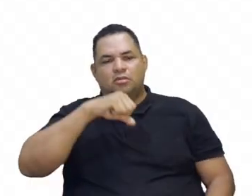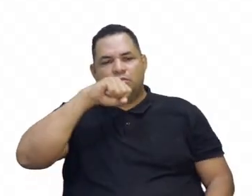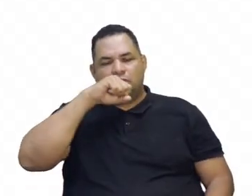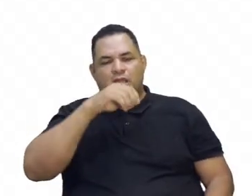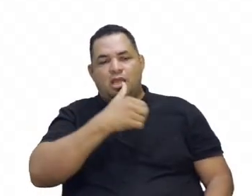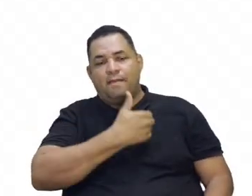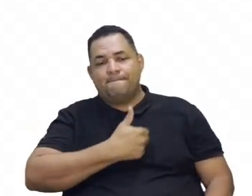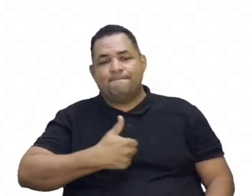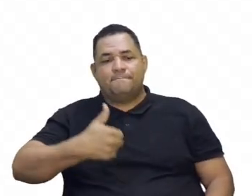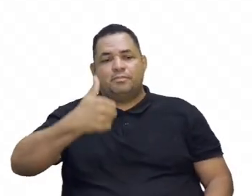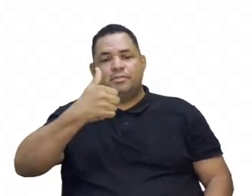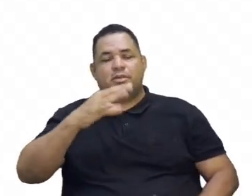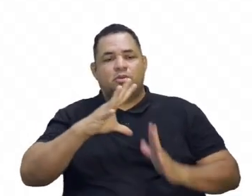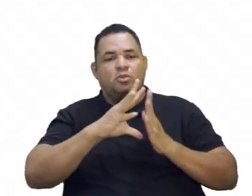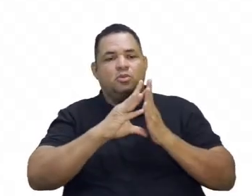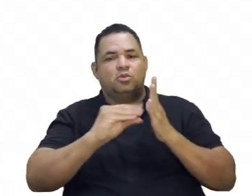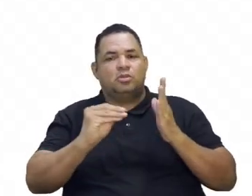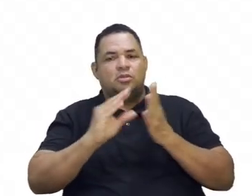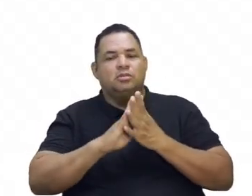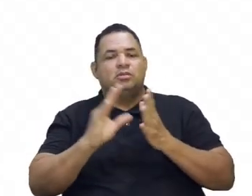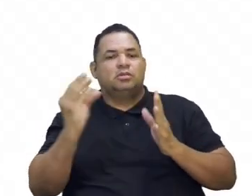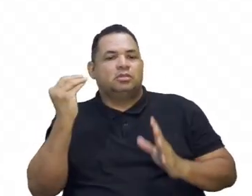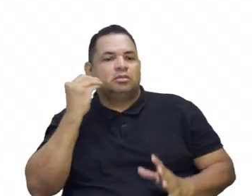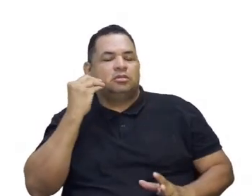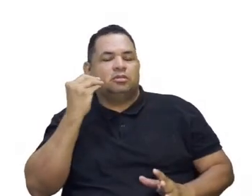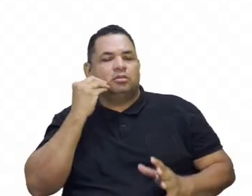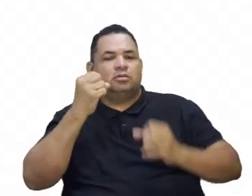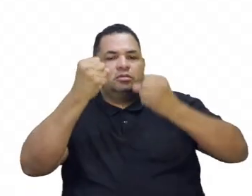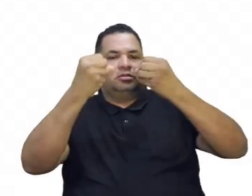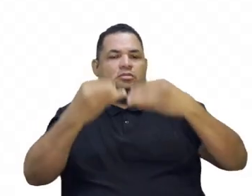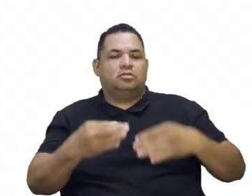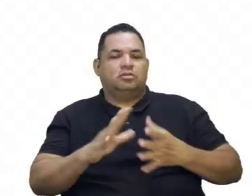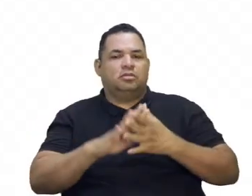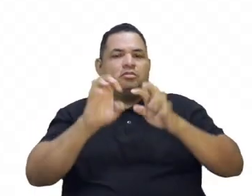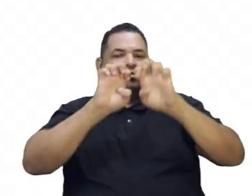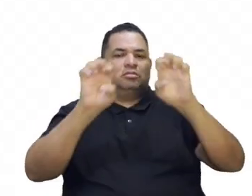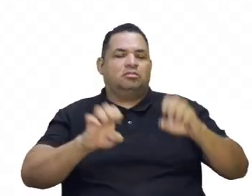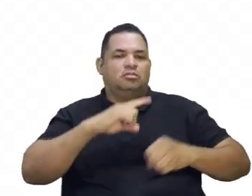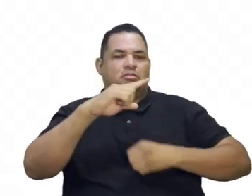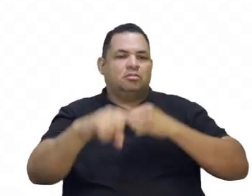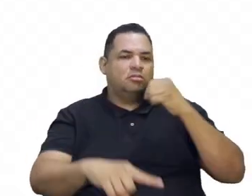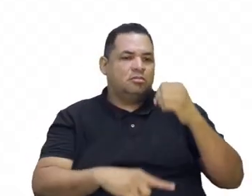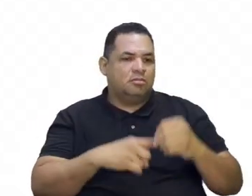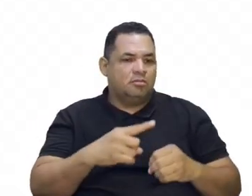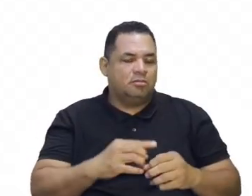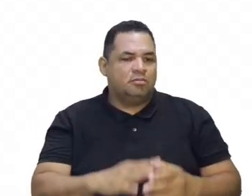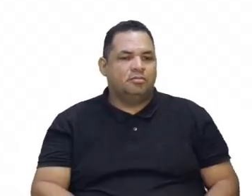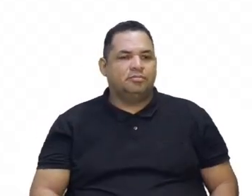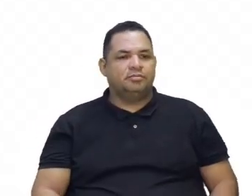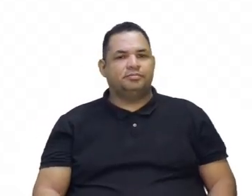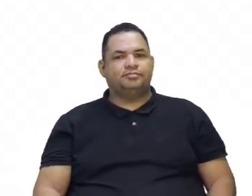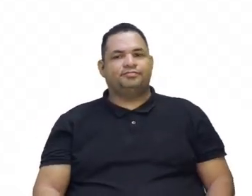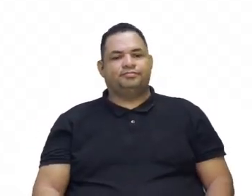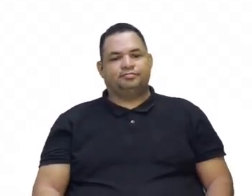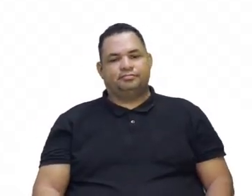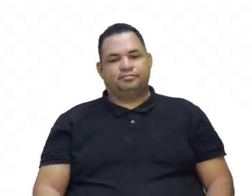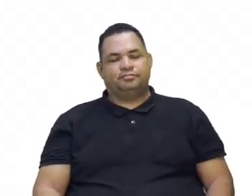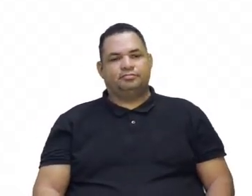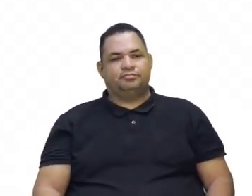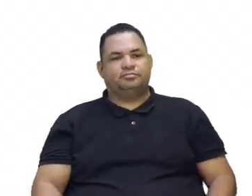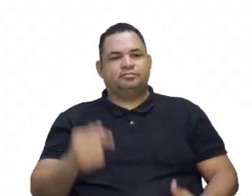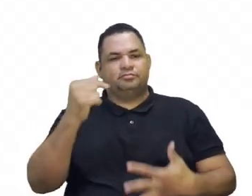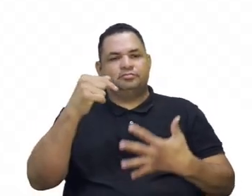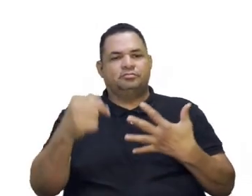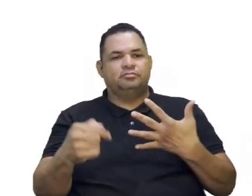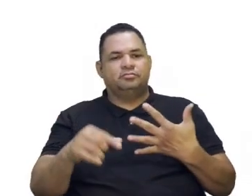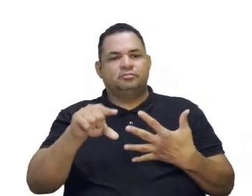primeiro modelo que tenta explicar como é a estrutura atômica. Então, a nossa alternativa